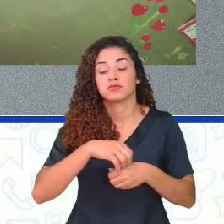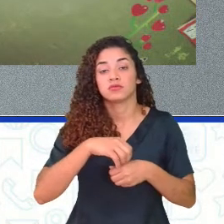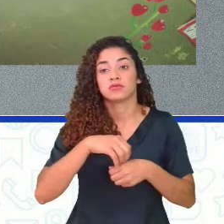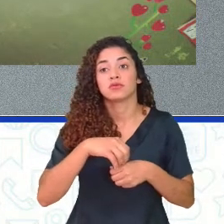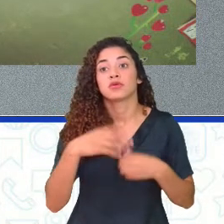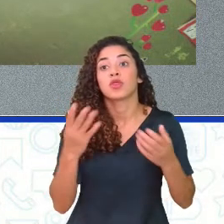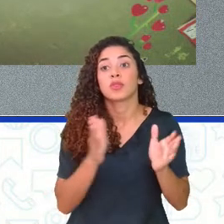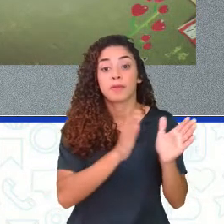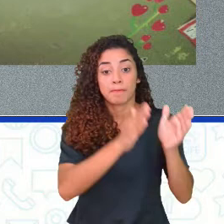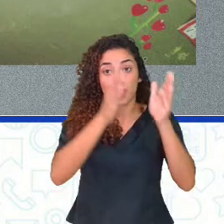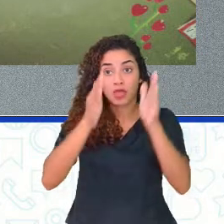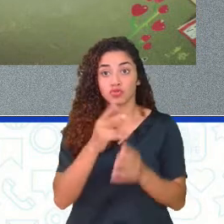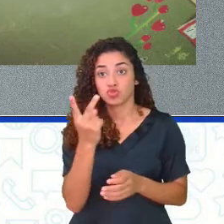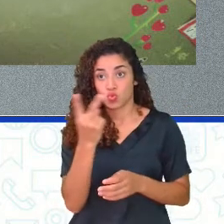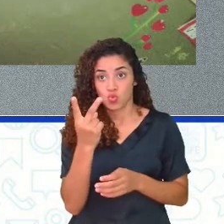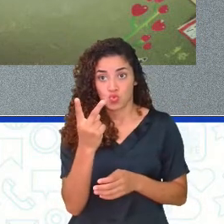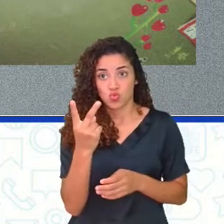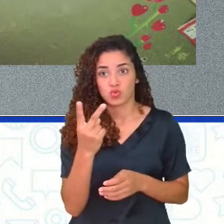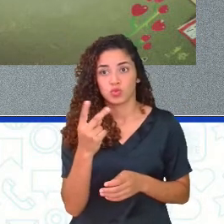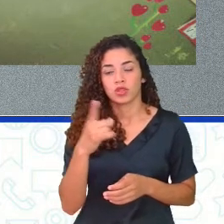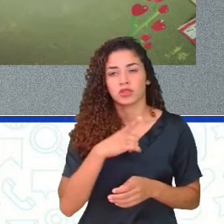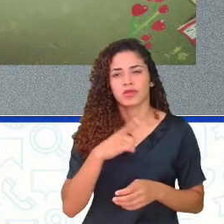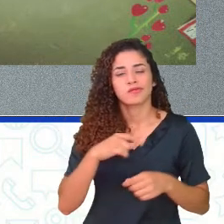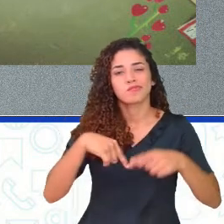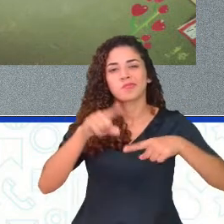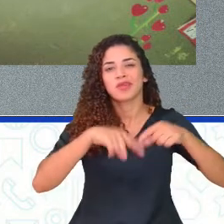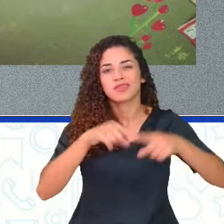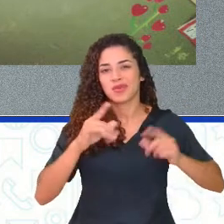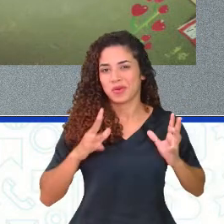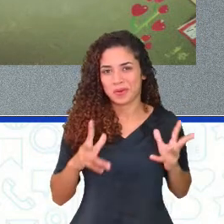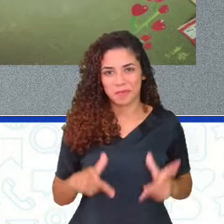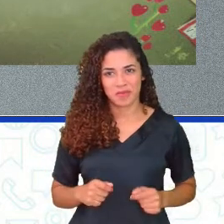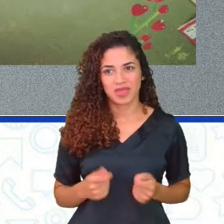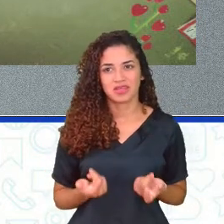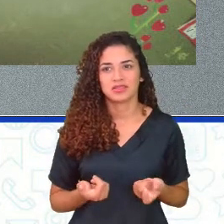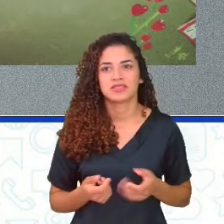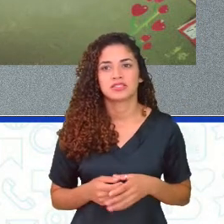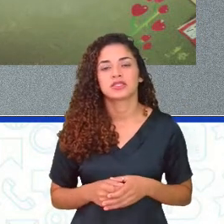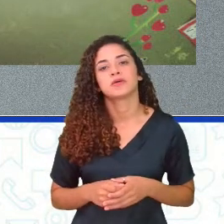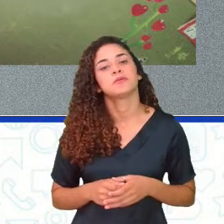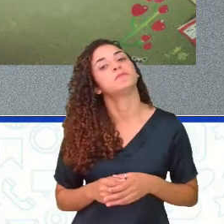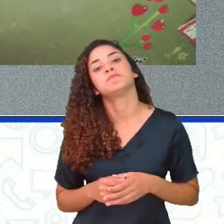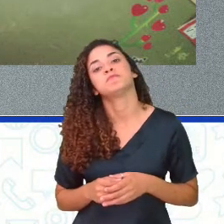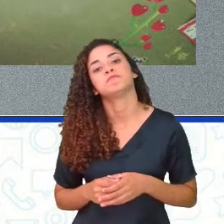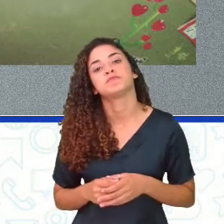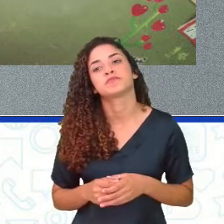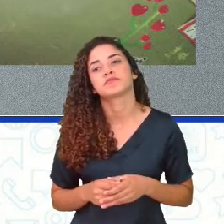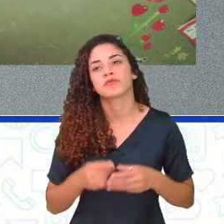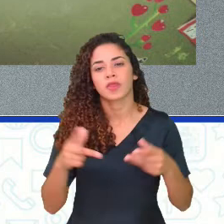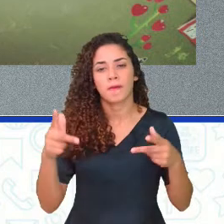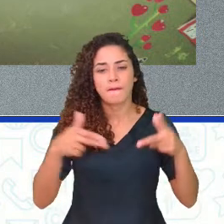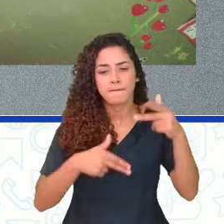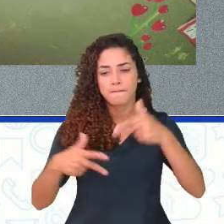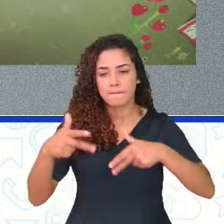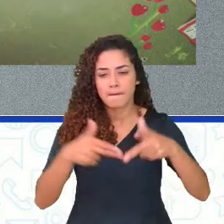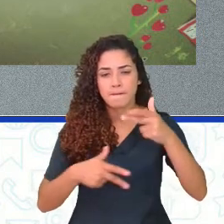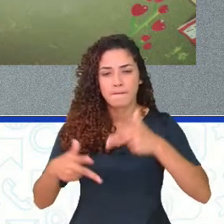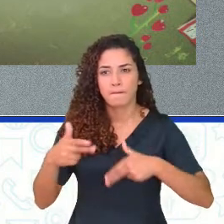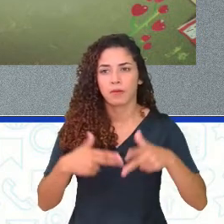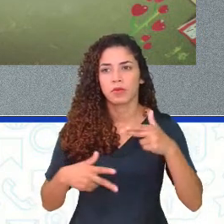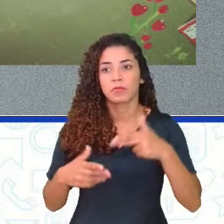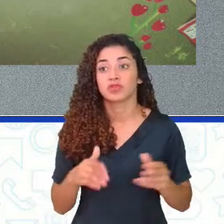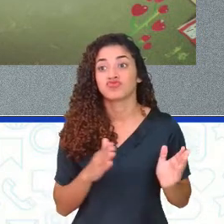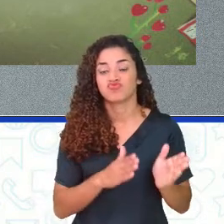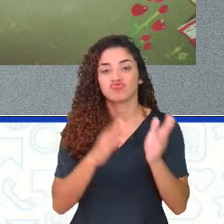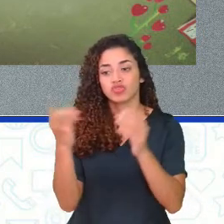com embalagens de material de limpeza, de amaciante, saiu recortando. E o